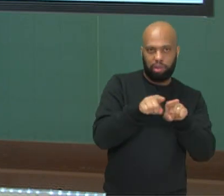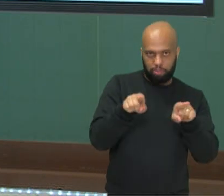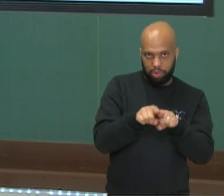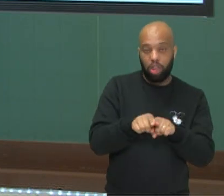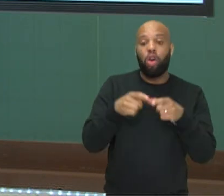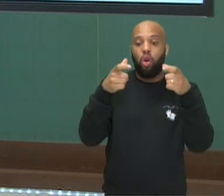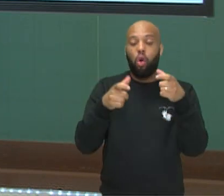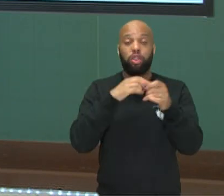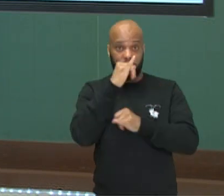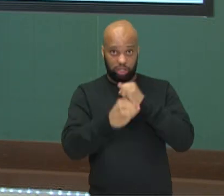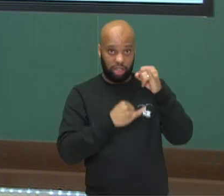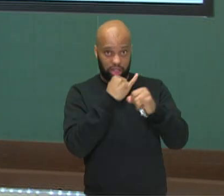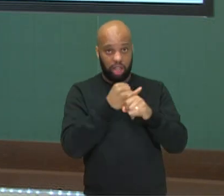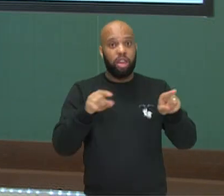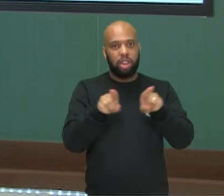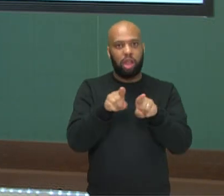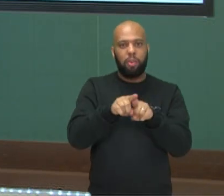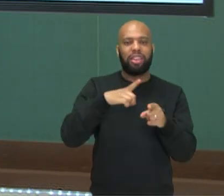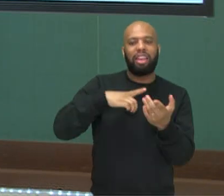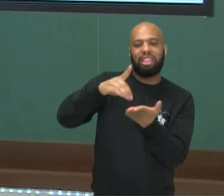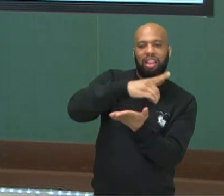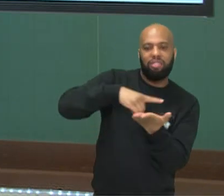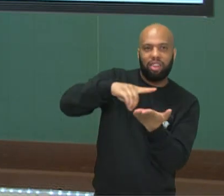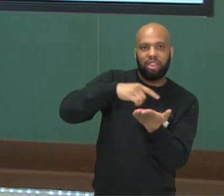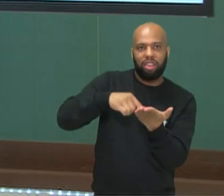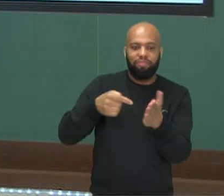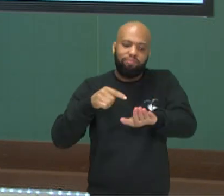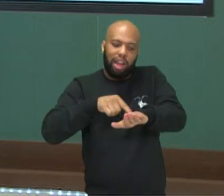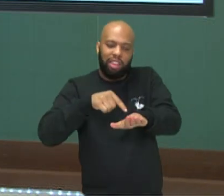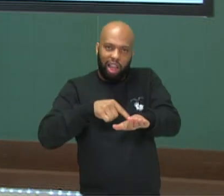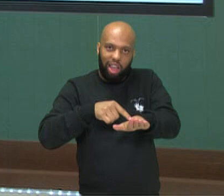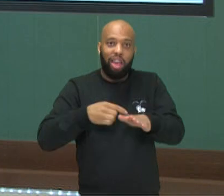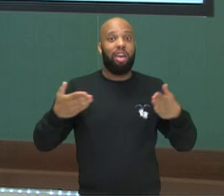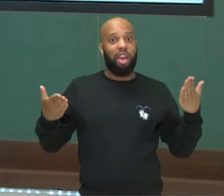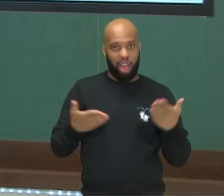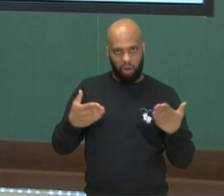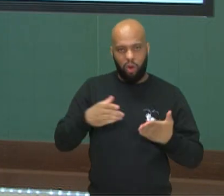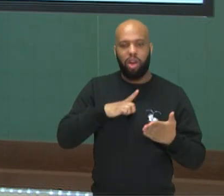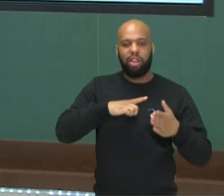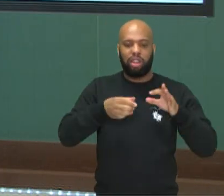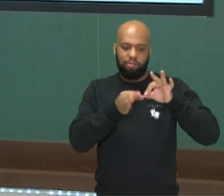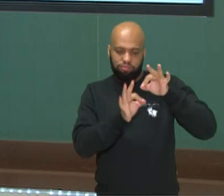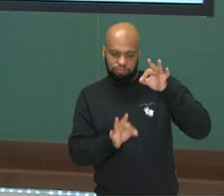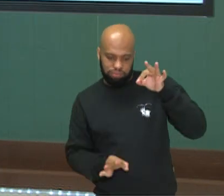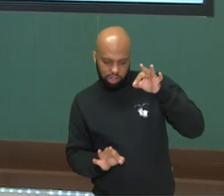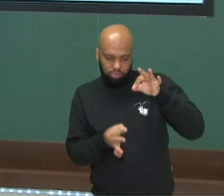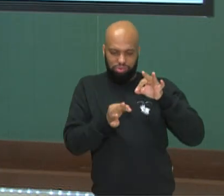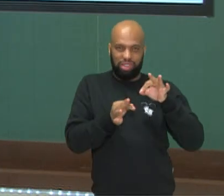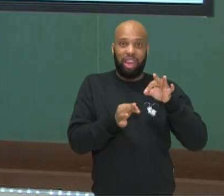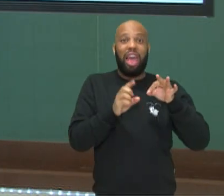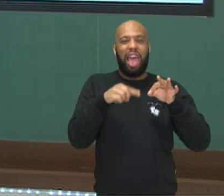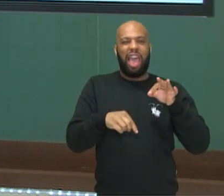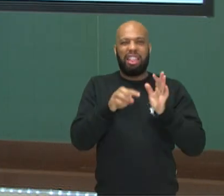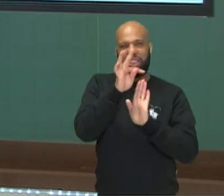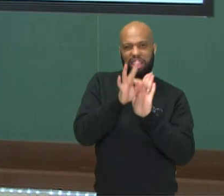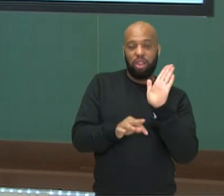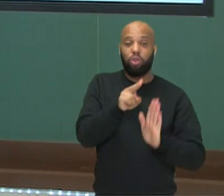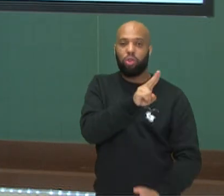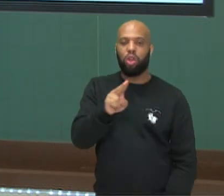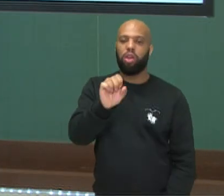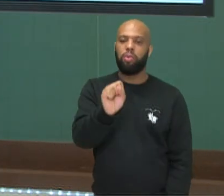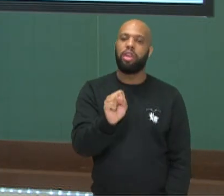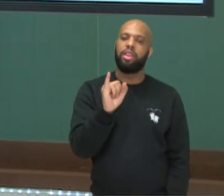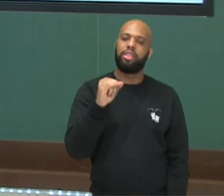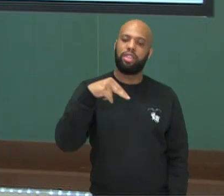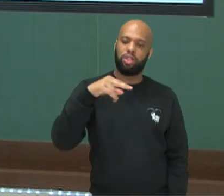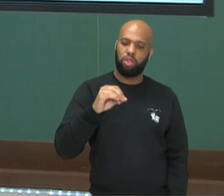apresentada hoje com o advento da internet, tanto de forma em sites, tem sites especializados de sinopses,